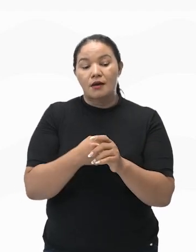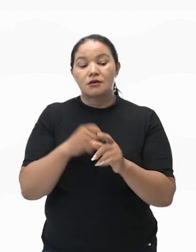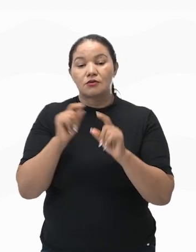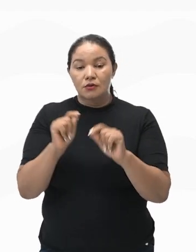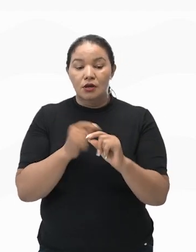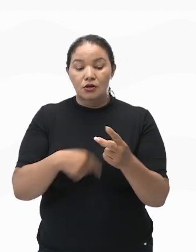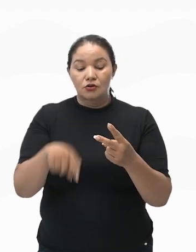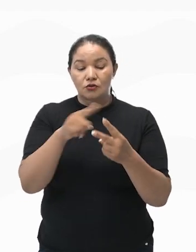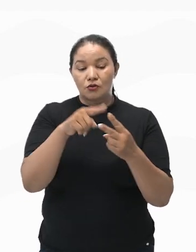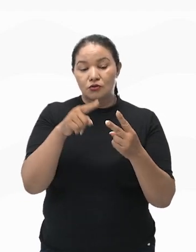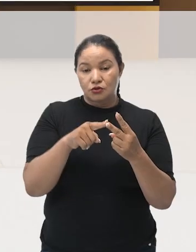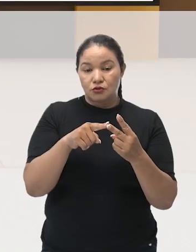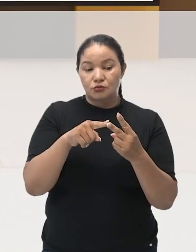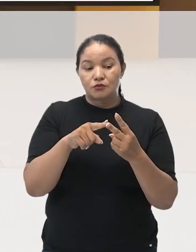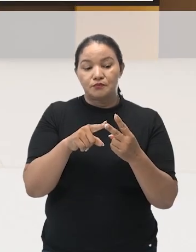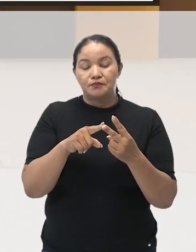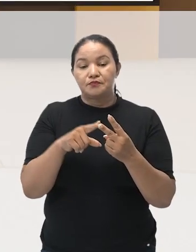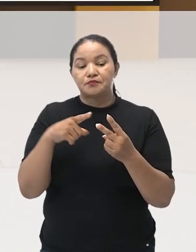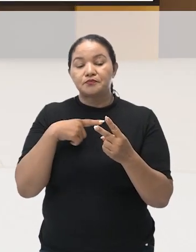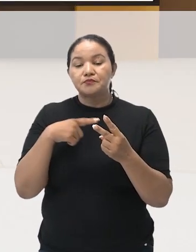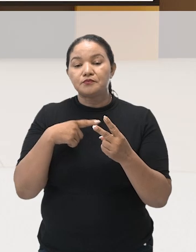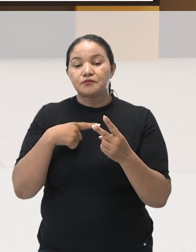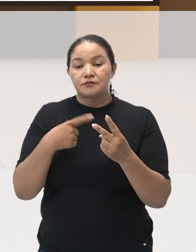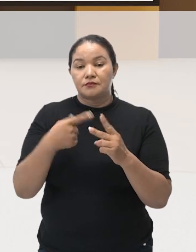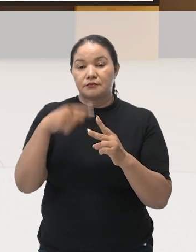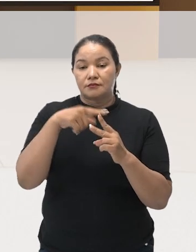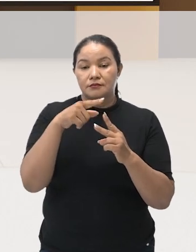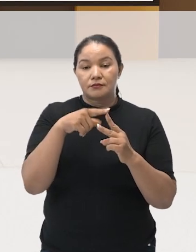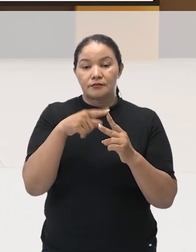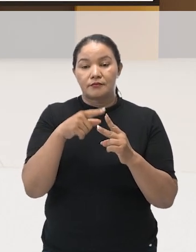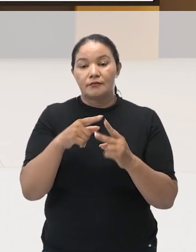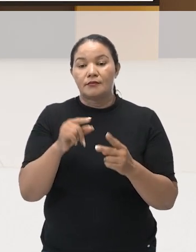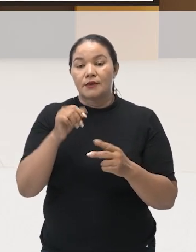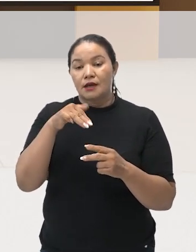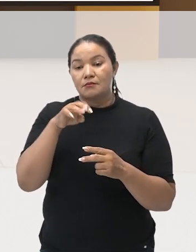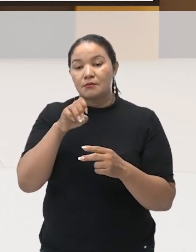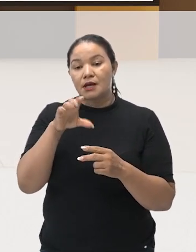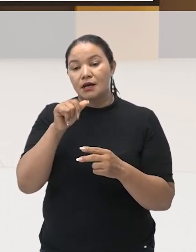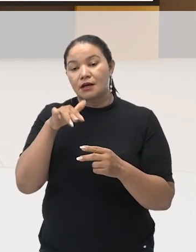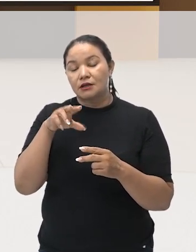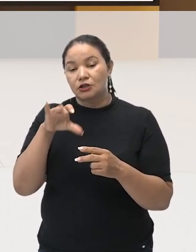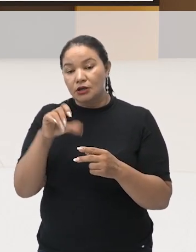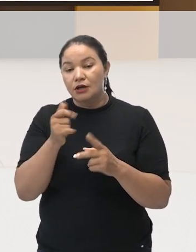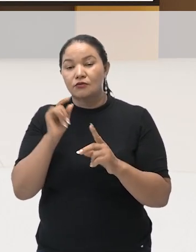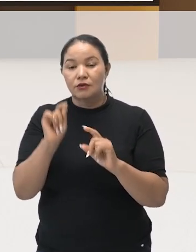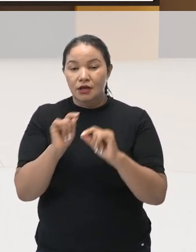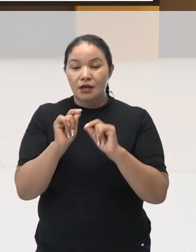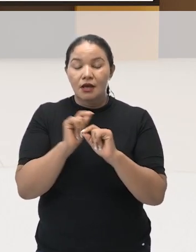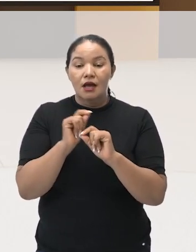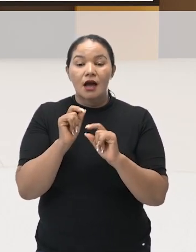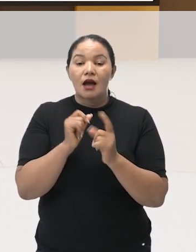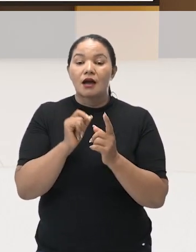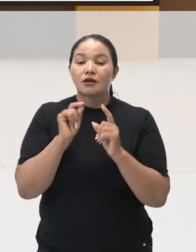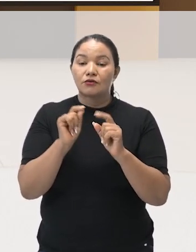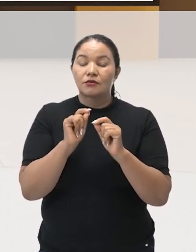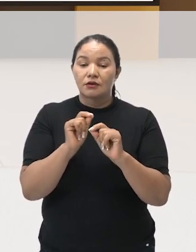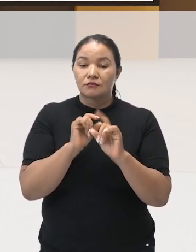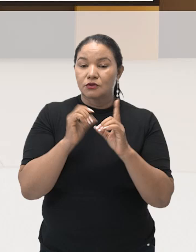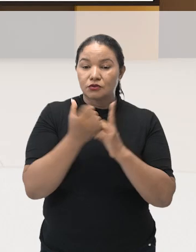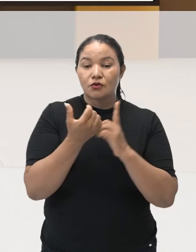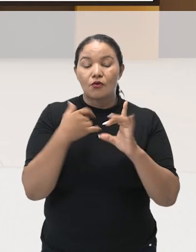que é a solidariedade mecânica, que ele diz aí, que é a sociedade que vai além da soma